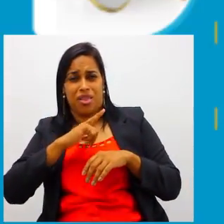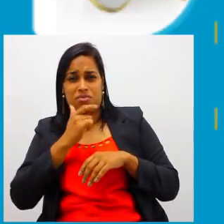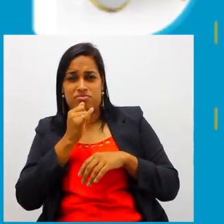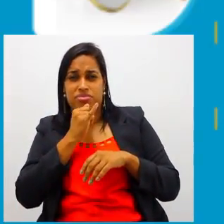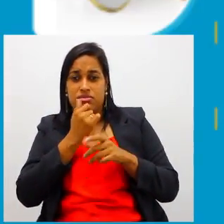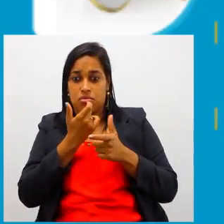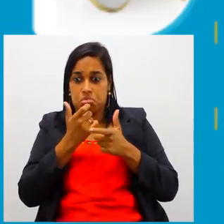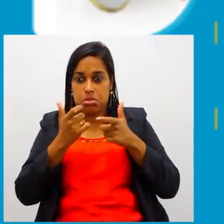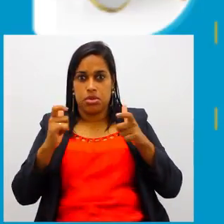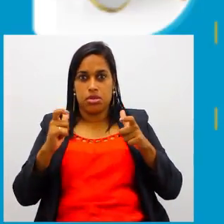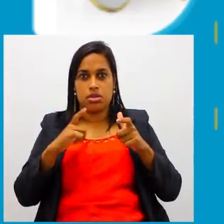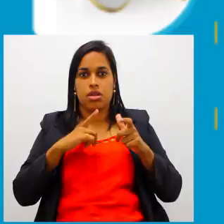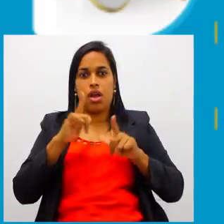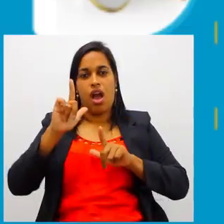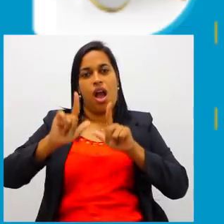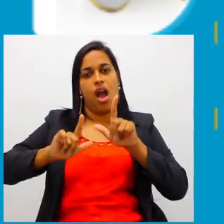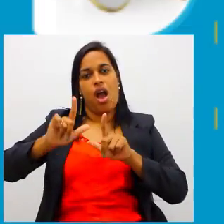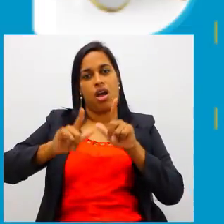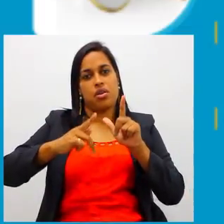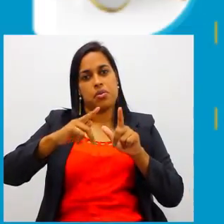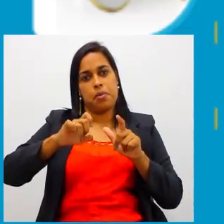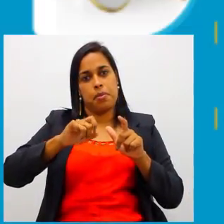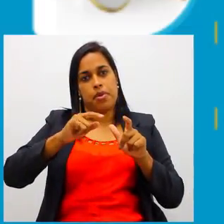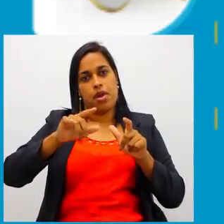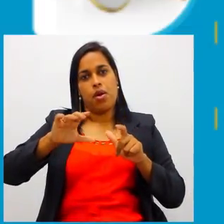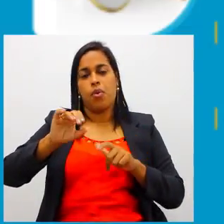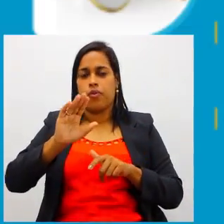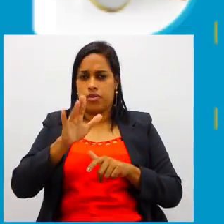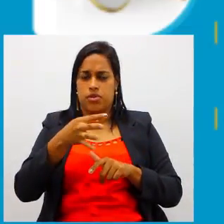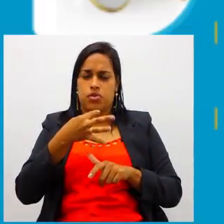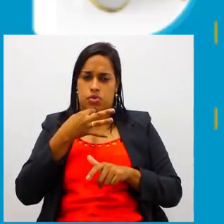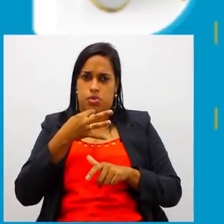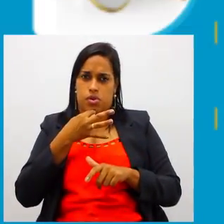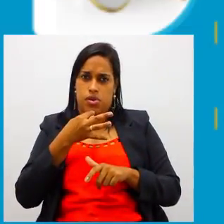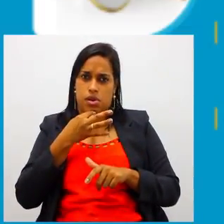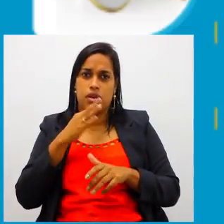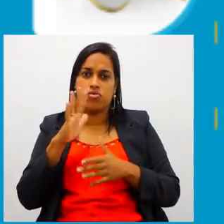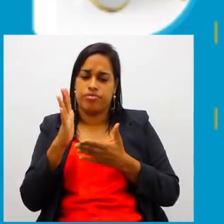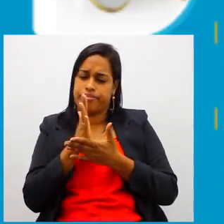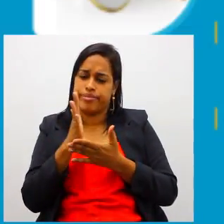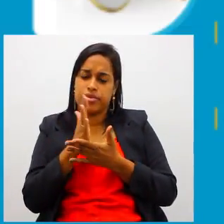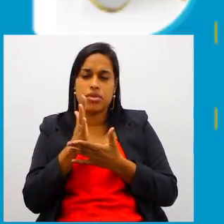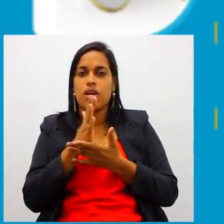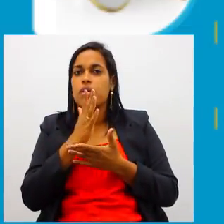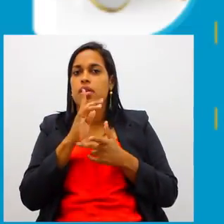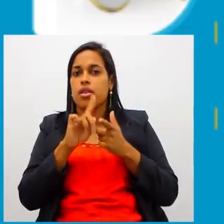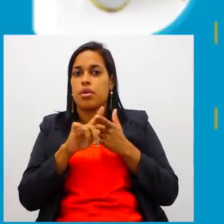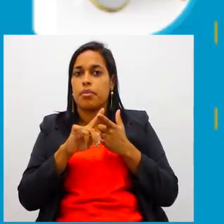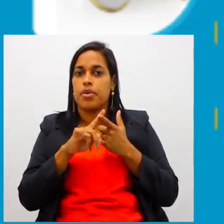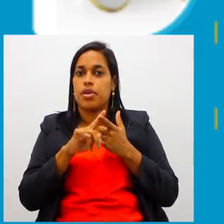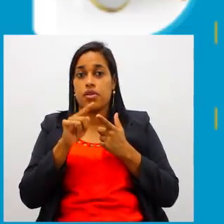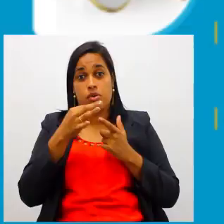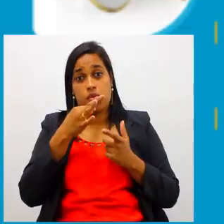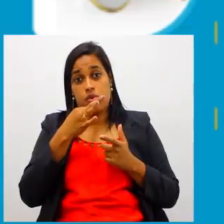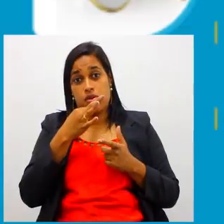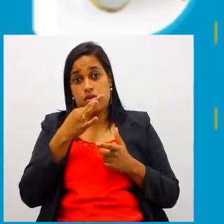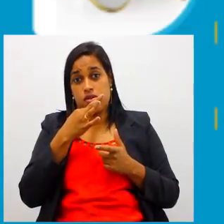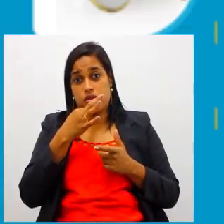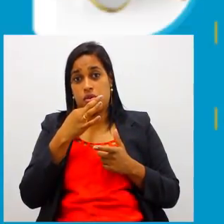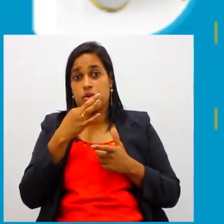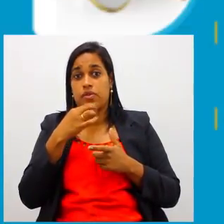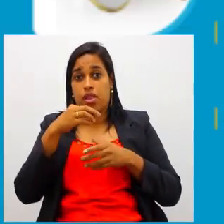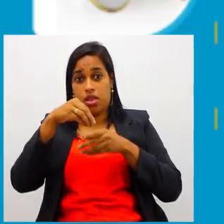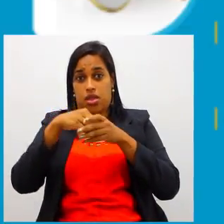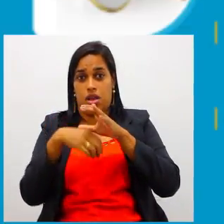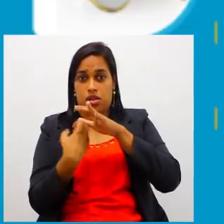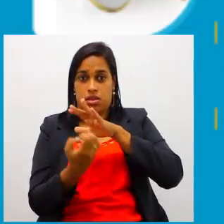comunicação informal, que é o que a gente chama de rádio peão. Rádio peão você deve ter ouvido falar, se não ouviu falar ainda, possivelmente vai conhecer quando estiver